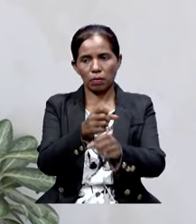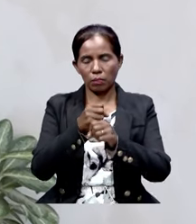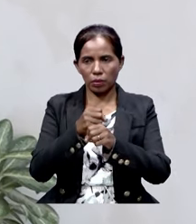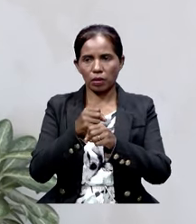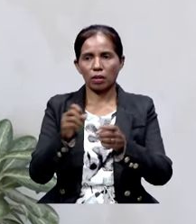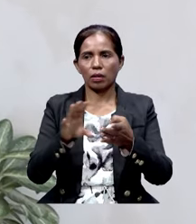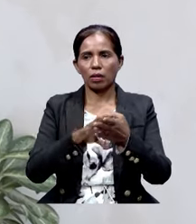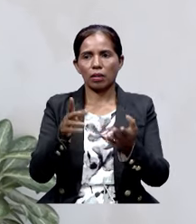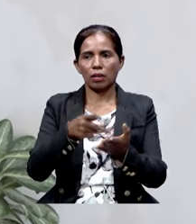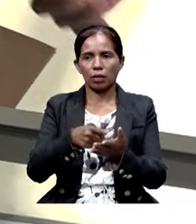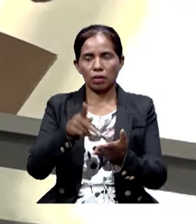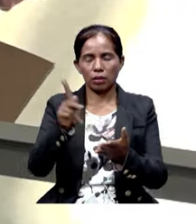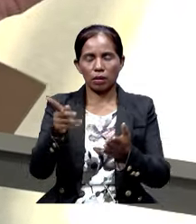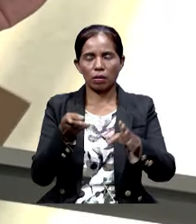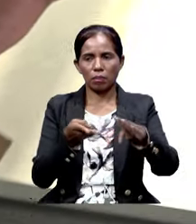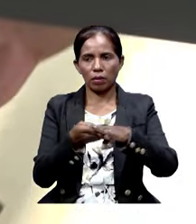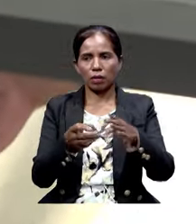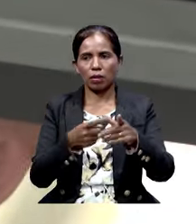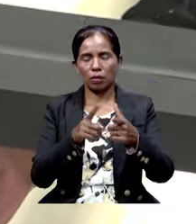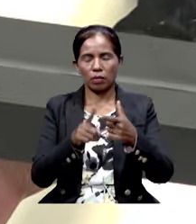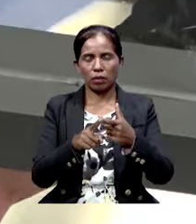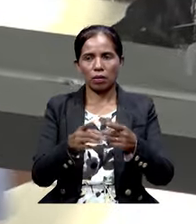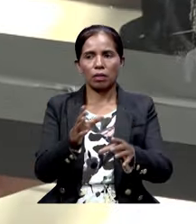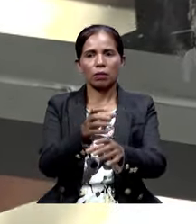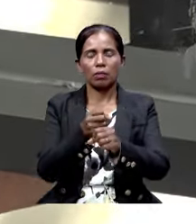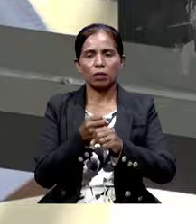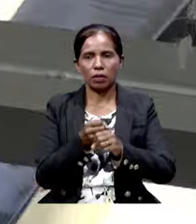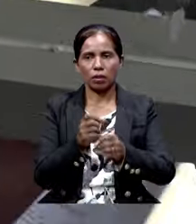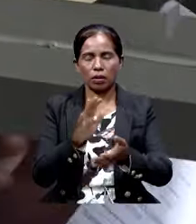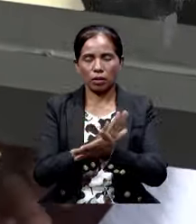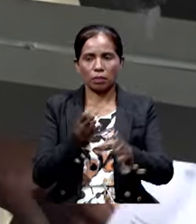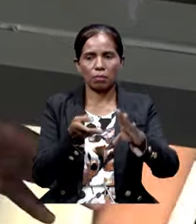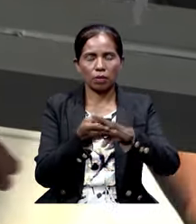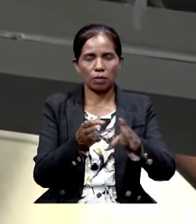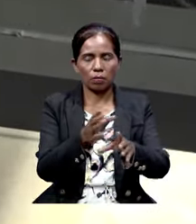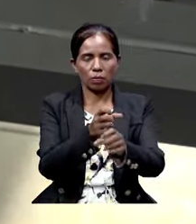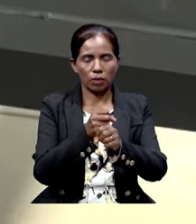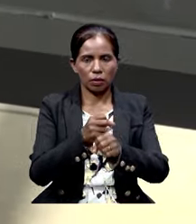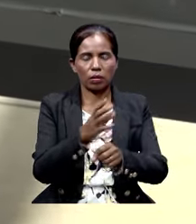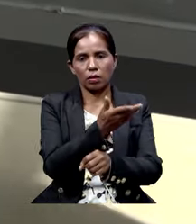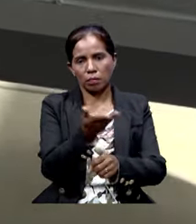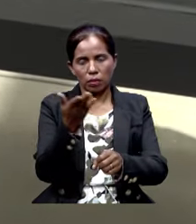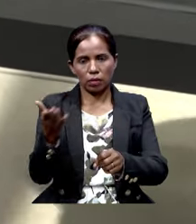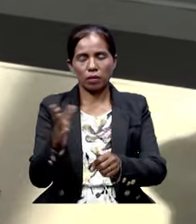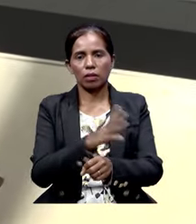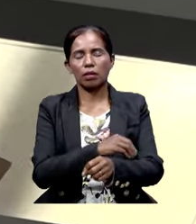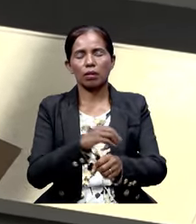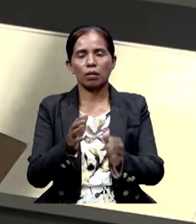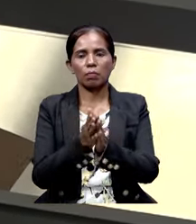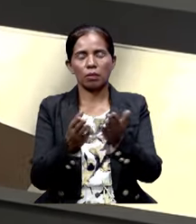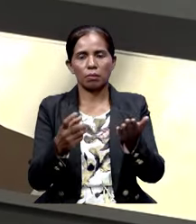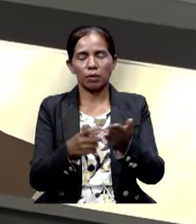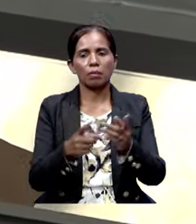ba selu banku depois lori fali resibu si banku nia mai per foti te botsira pasipol vai bem.